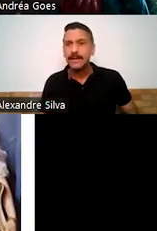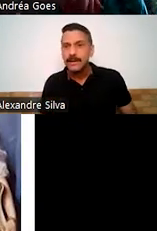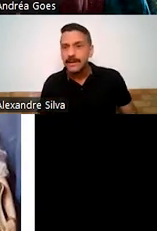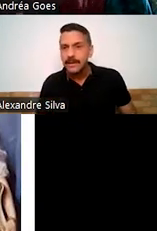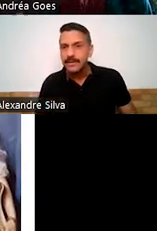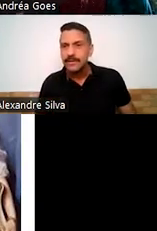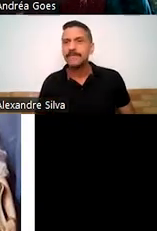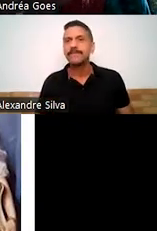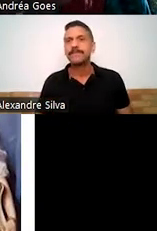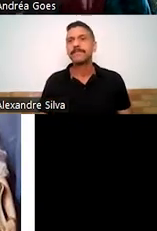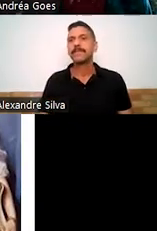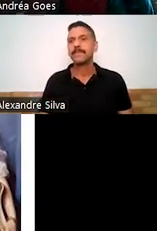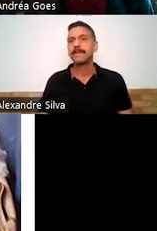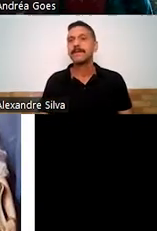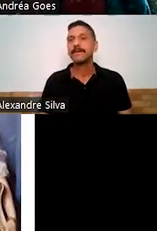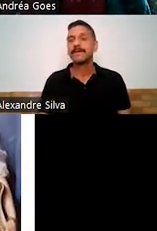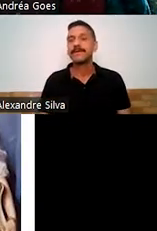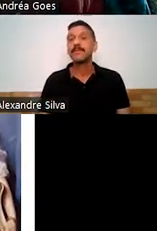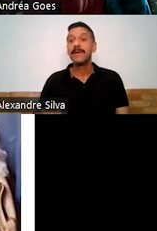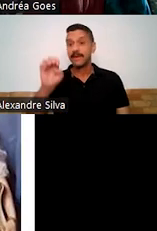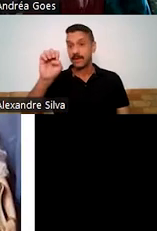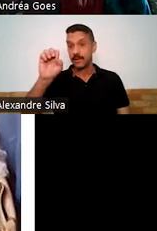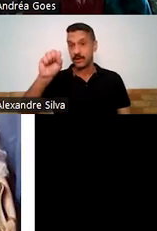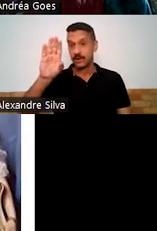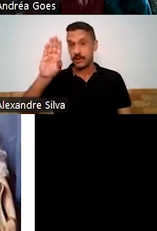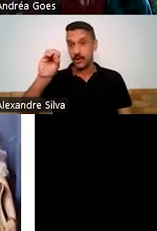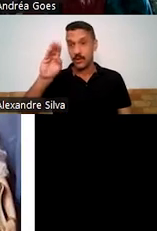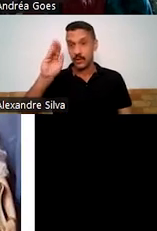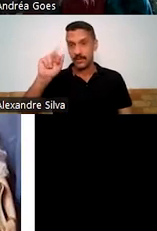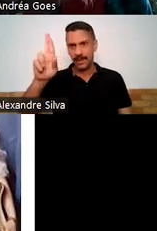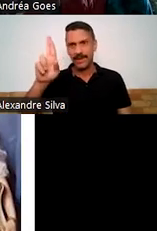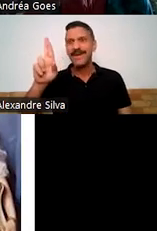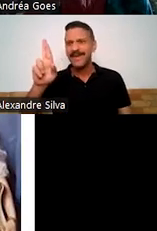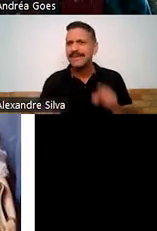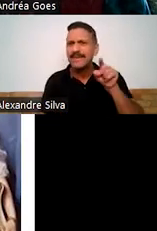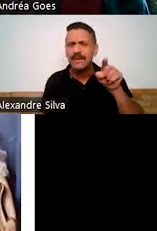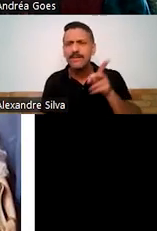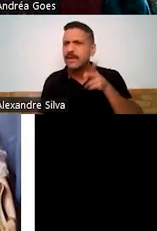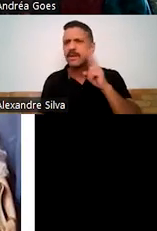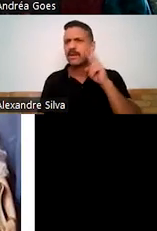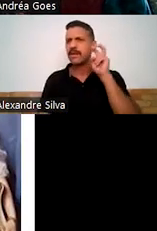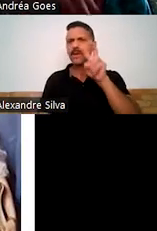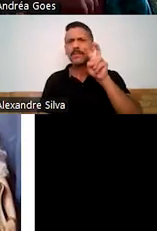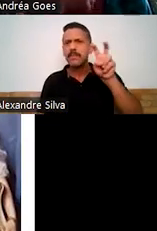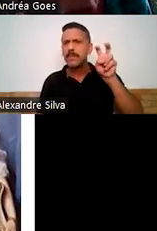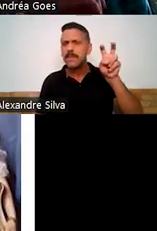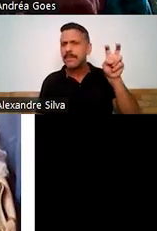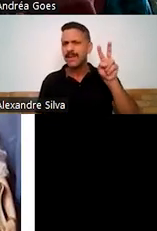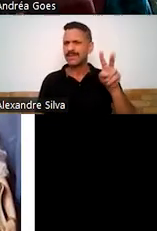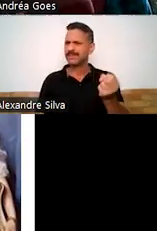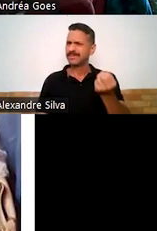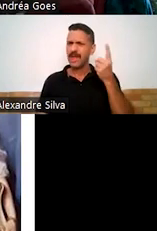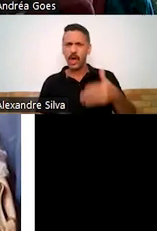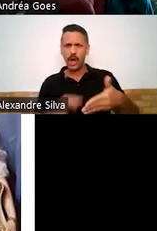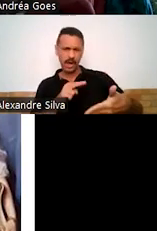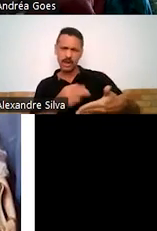Escobar, obrigada. Isso, Escobar, obrigada. Então, ele vê em todos os lugares, por todos os ângulos que ele olha aquela